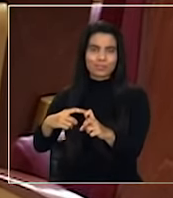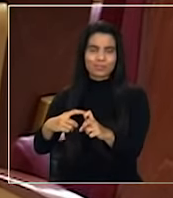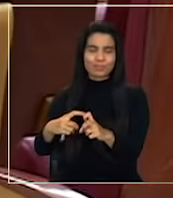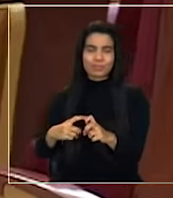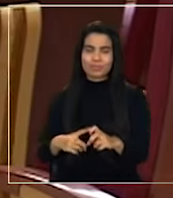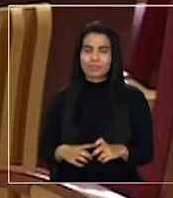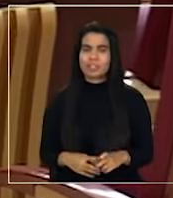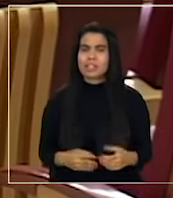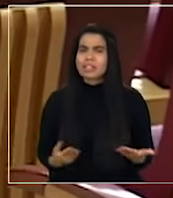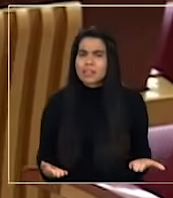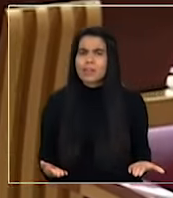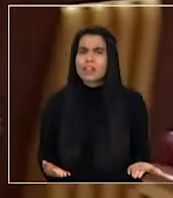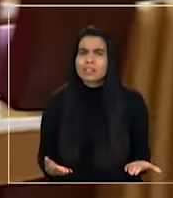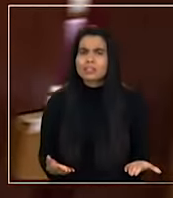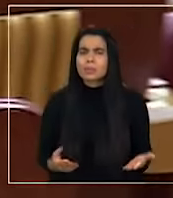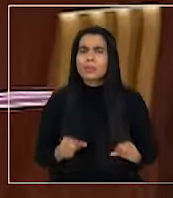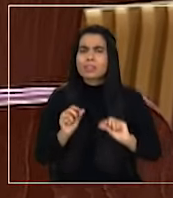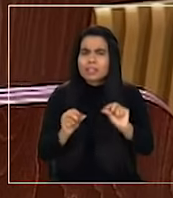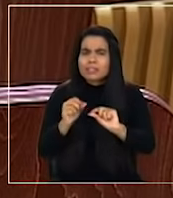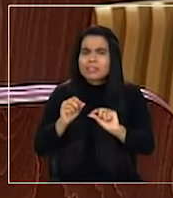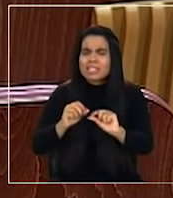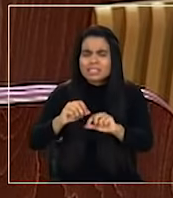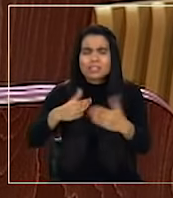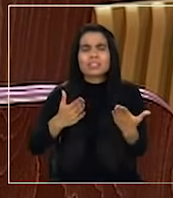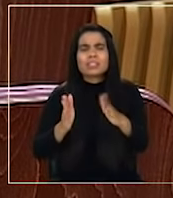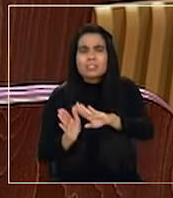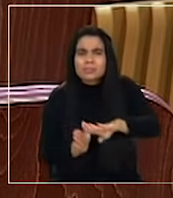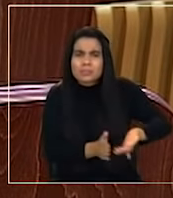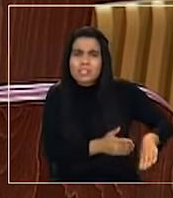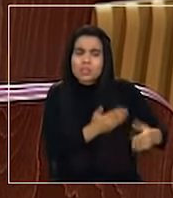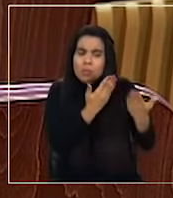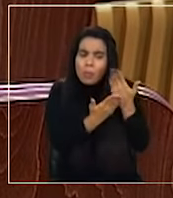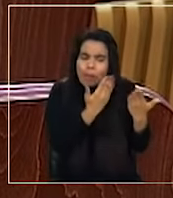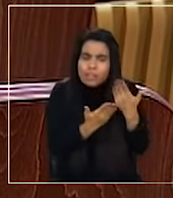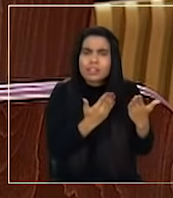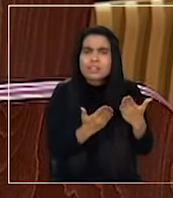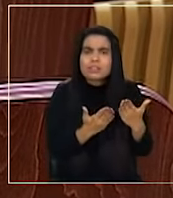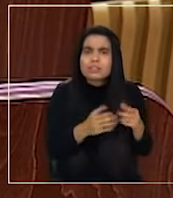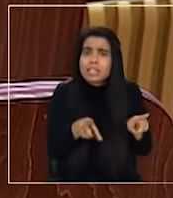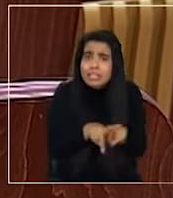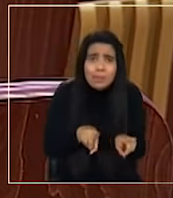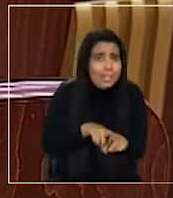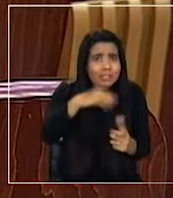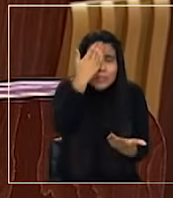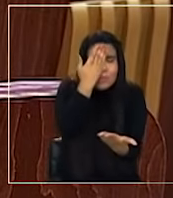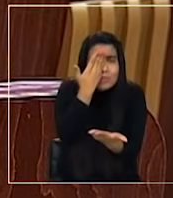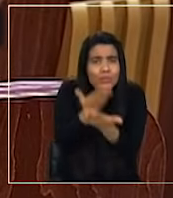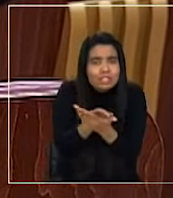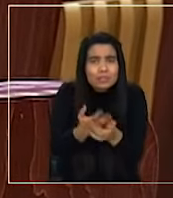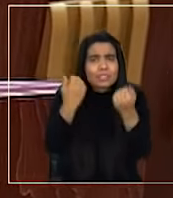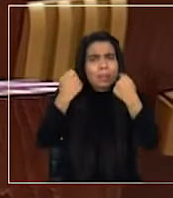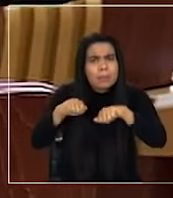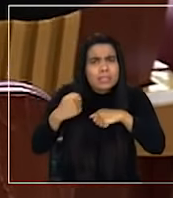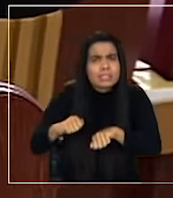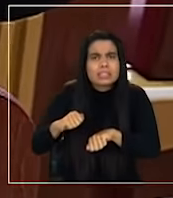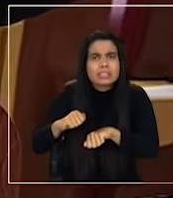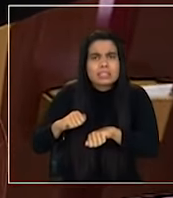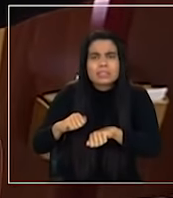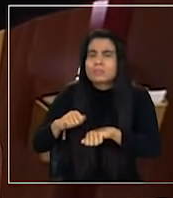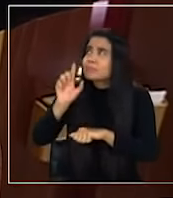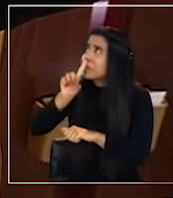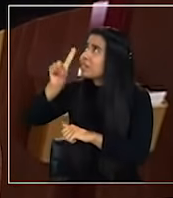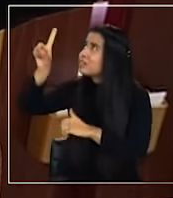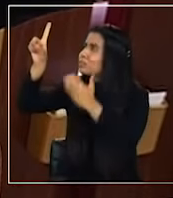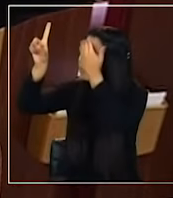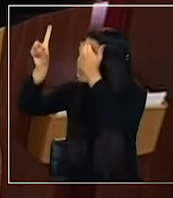É isso, é esse tipo de confiança que você já dá ao médico, que você tem que dar a Deus, a palavra de